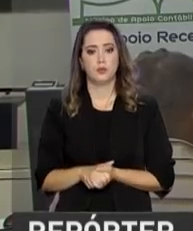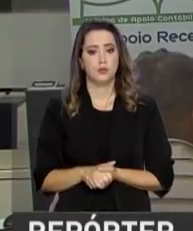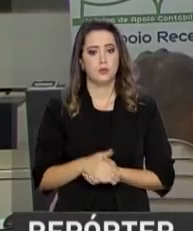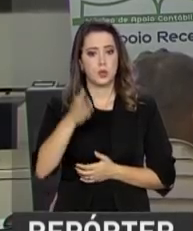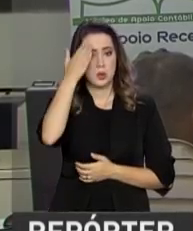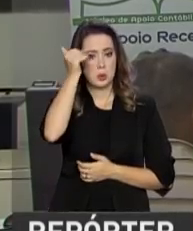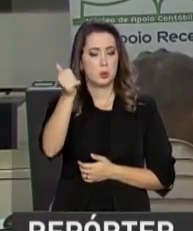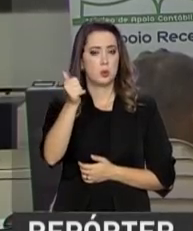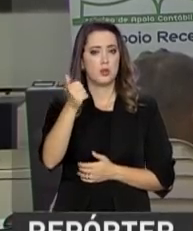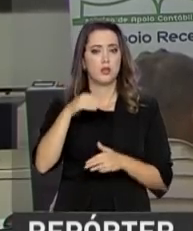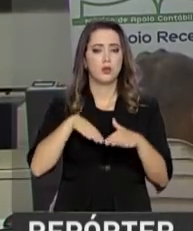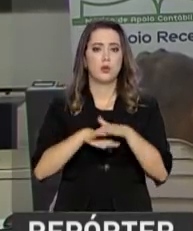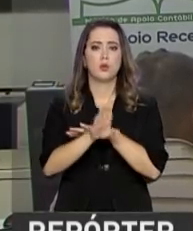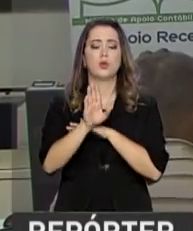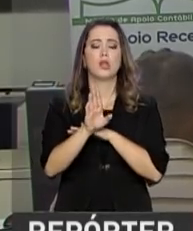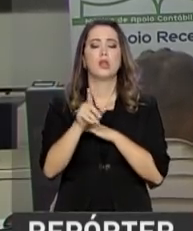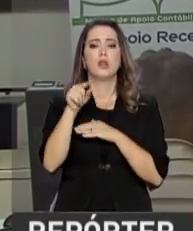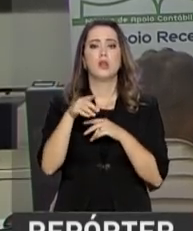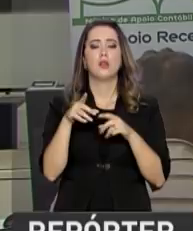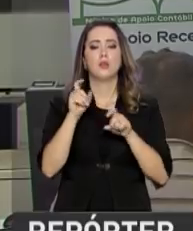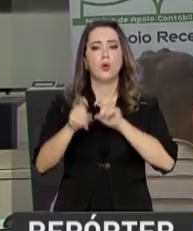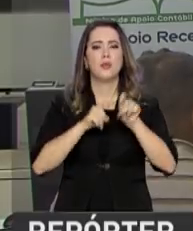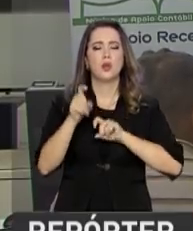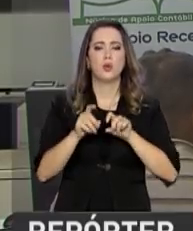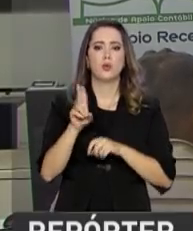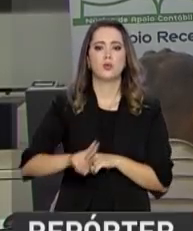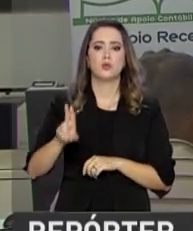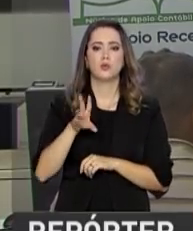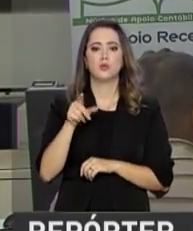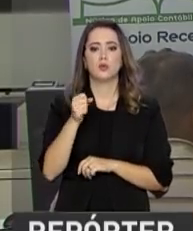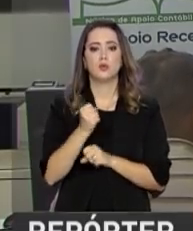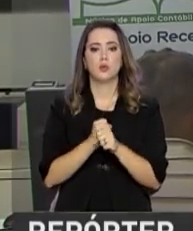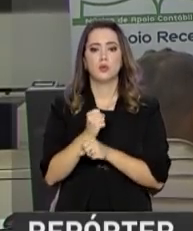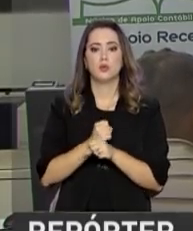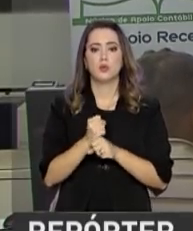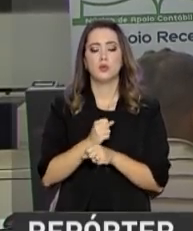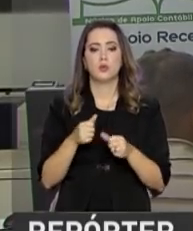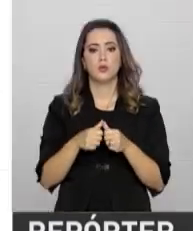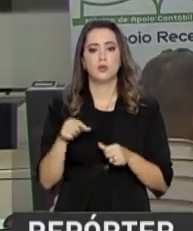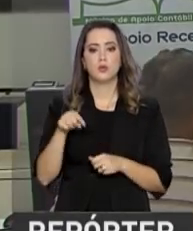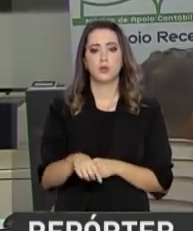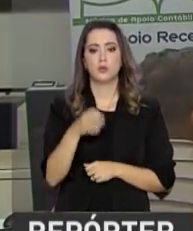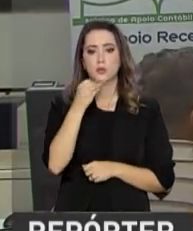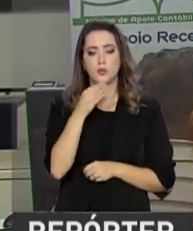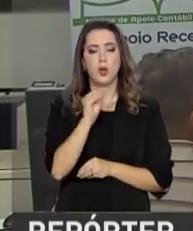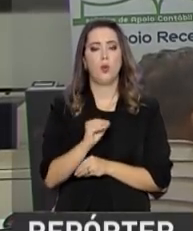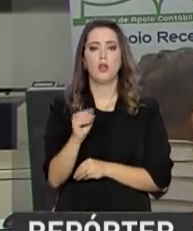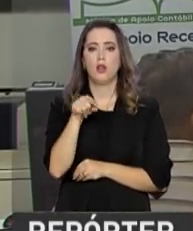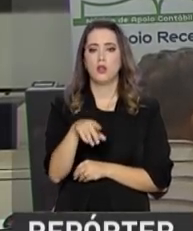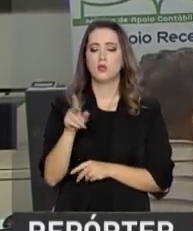sei digitalizar o Imposto de Renda e todo ano eu venho aqui porque sou muito bem atendido aqui. Os professores